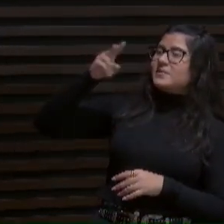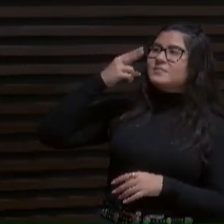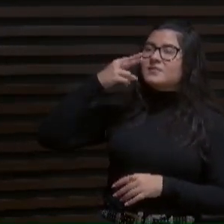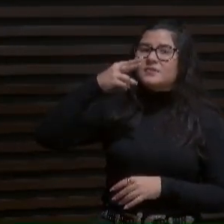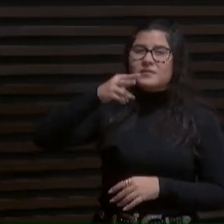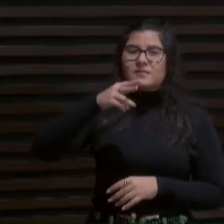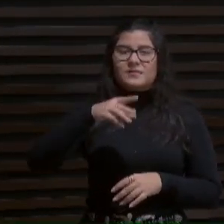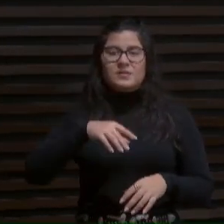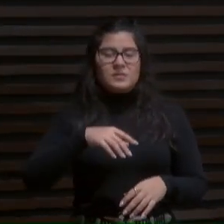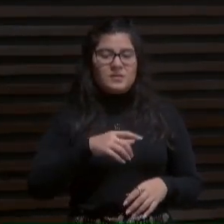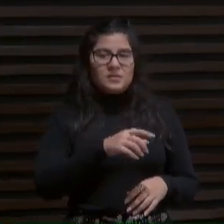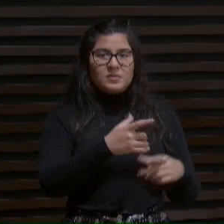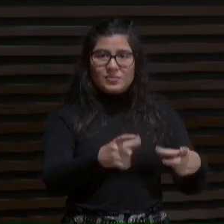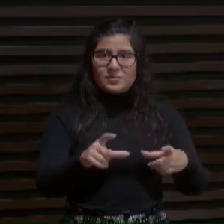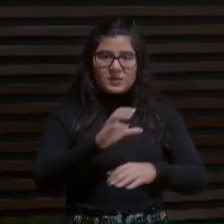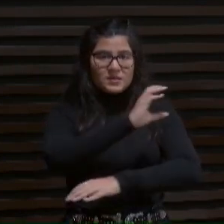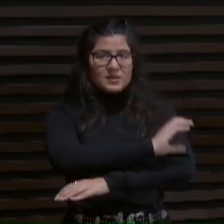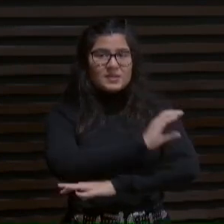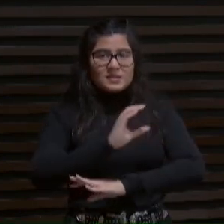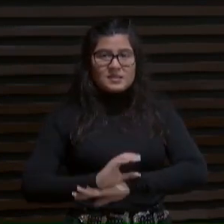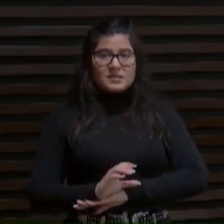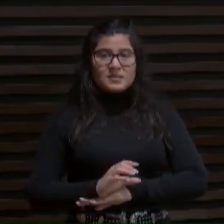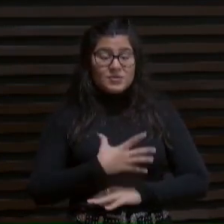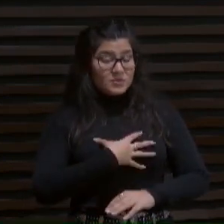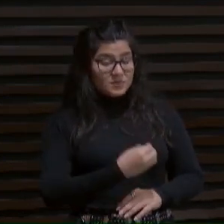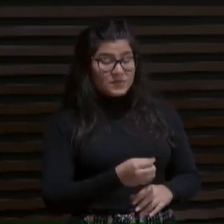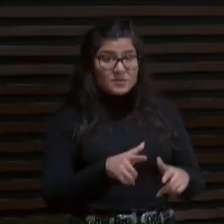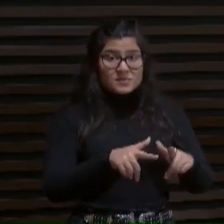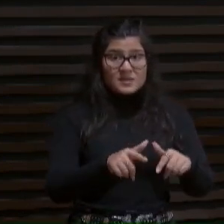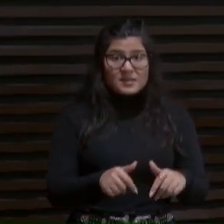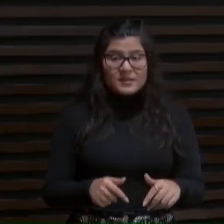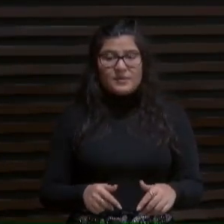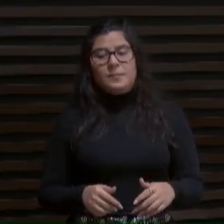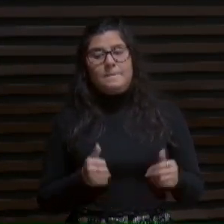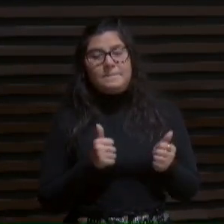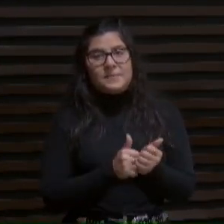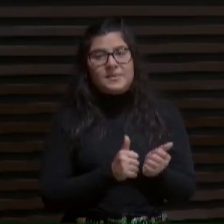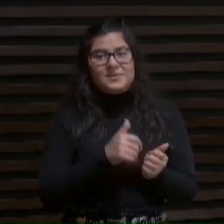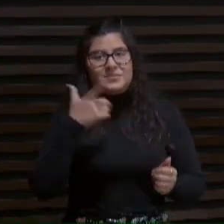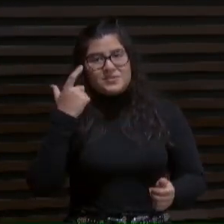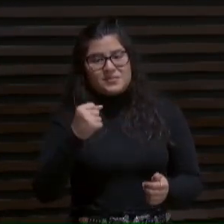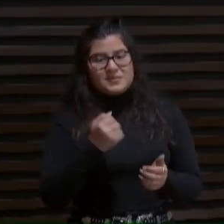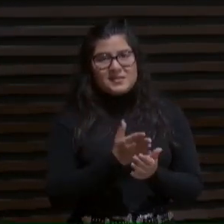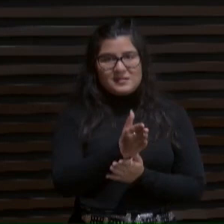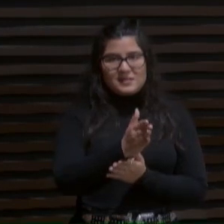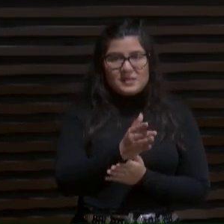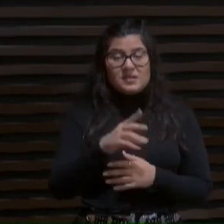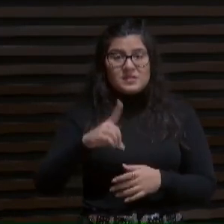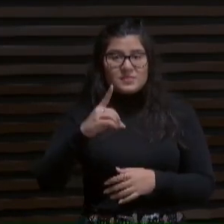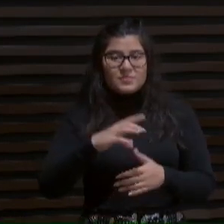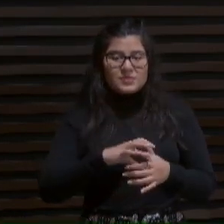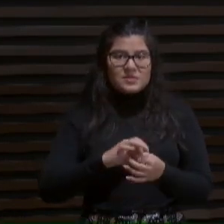de Canaã, que os filhos de Israel estavam para entrar para conquistar depois que foram libertos do cativeiro, da escravidão